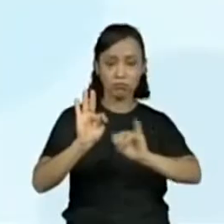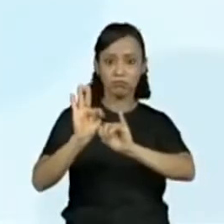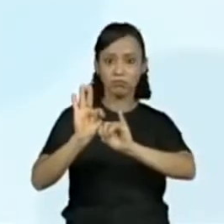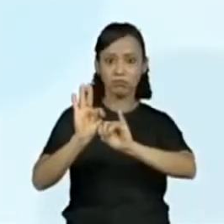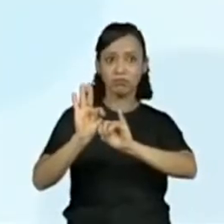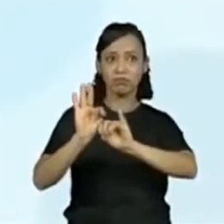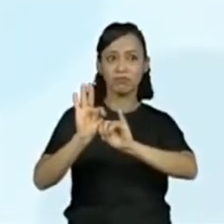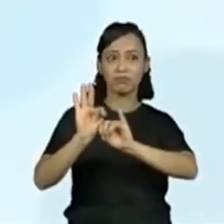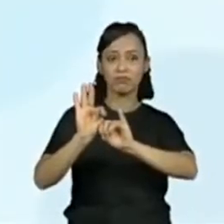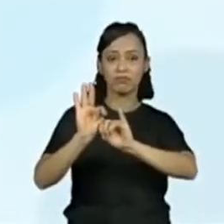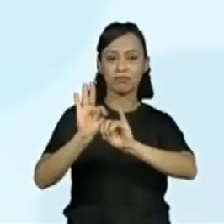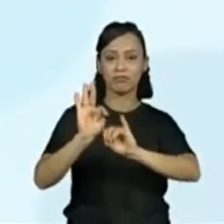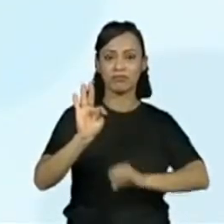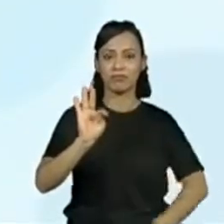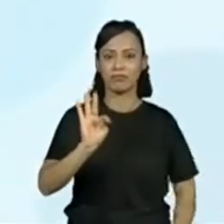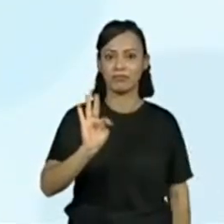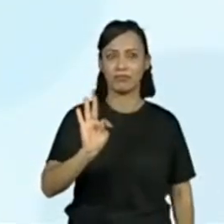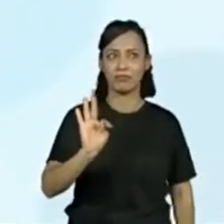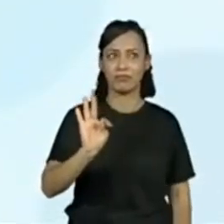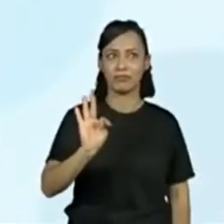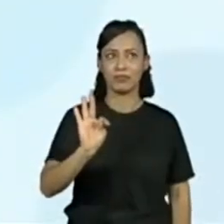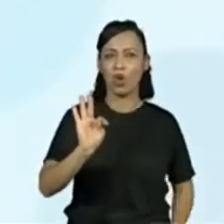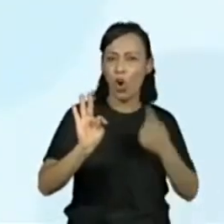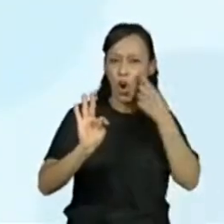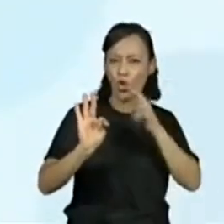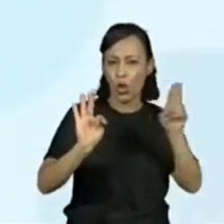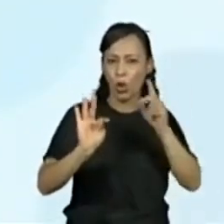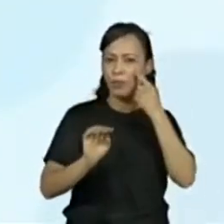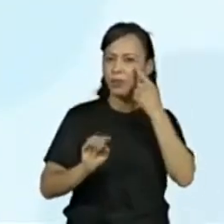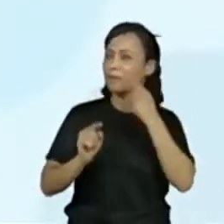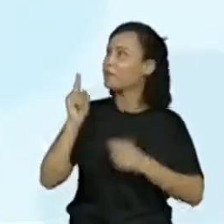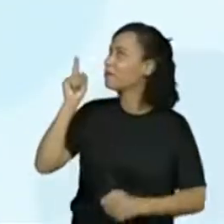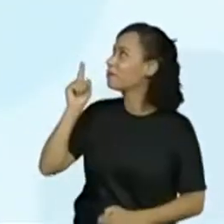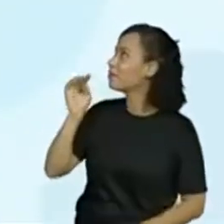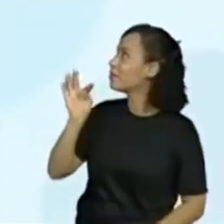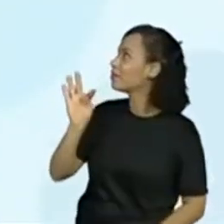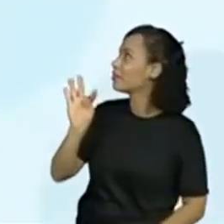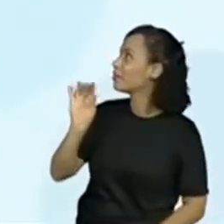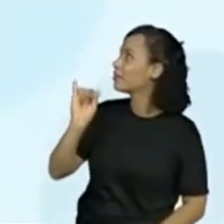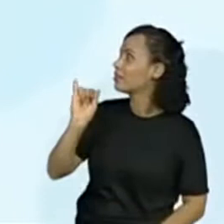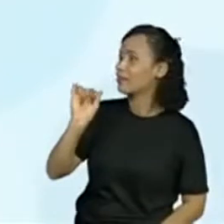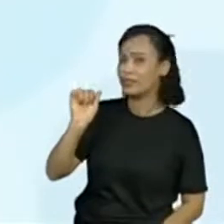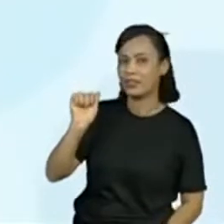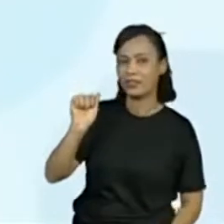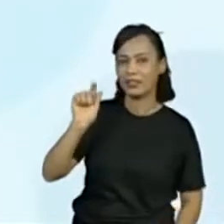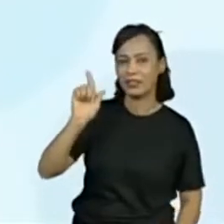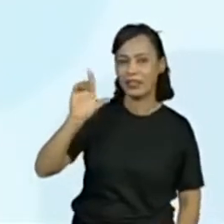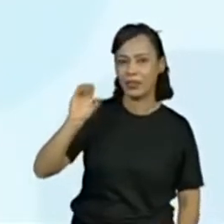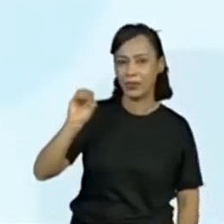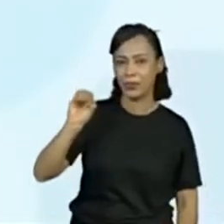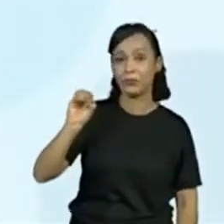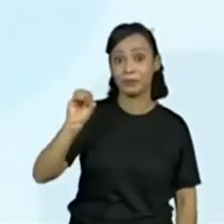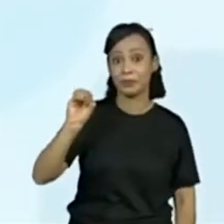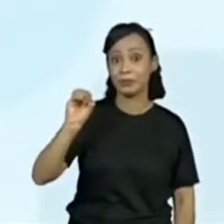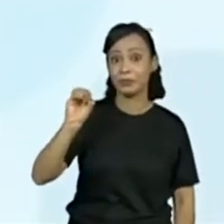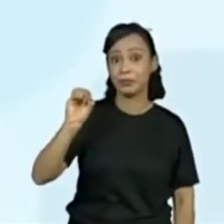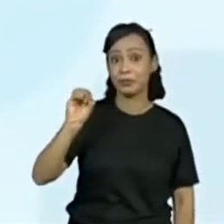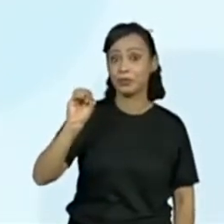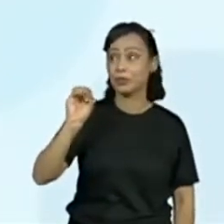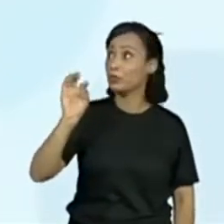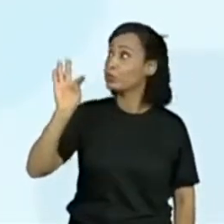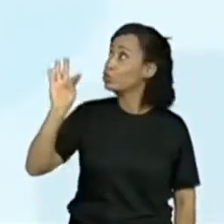xi a Agu o tido Tiago ajuda a gente se vê de